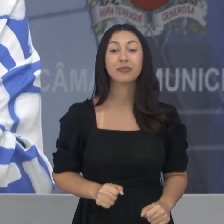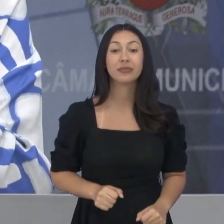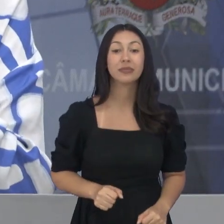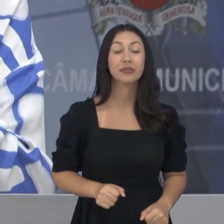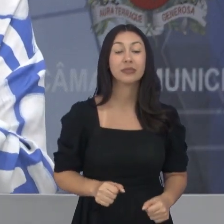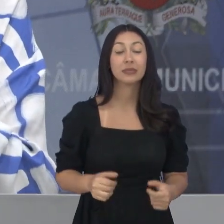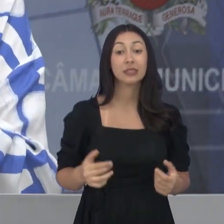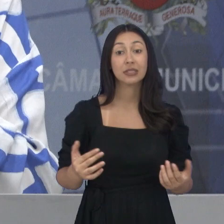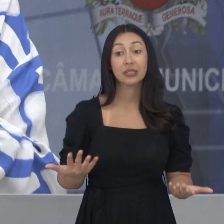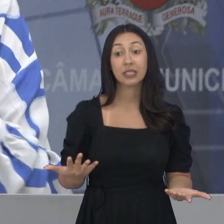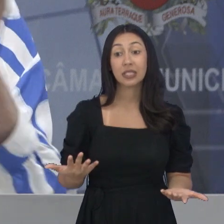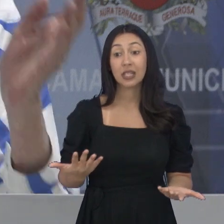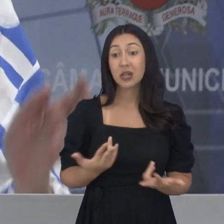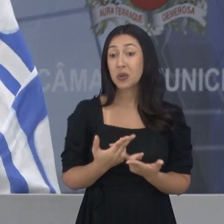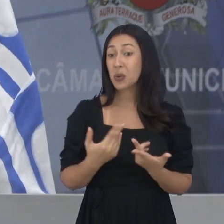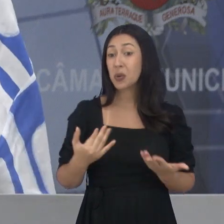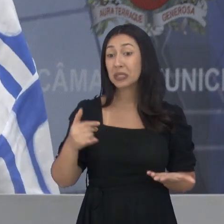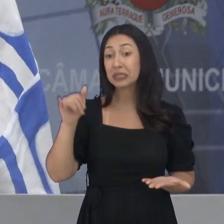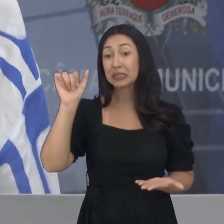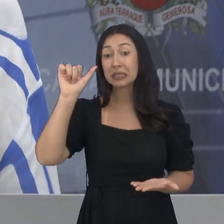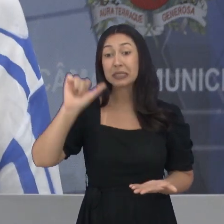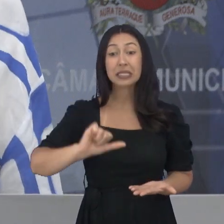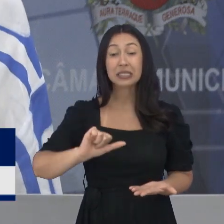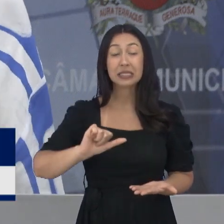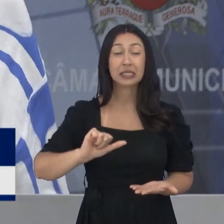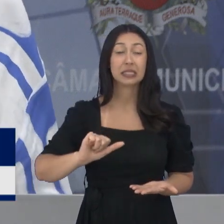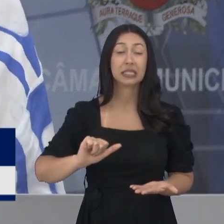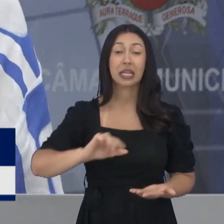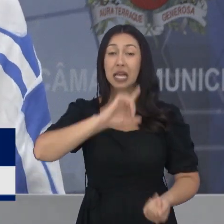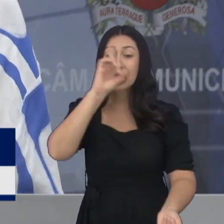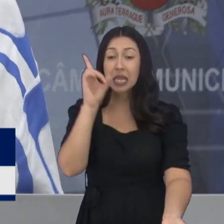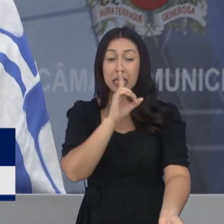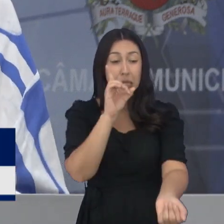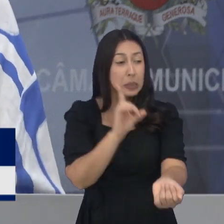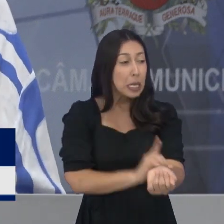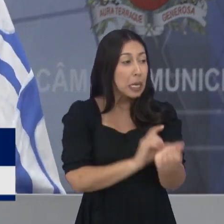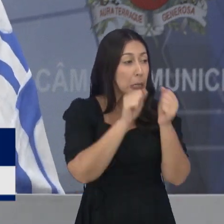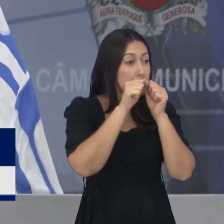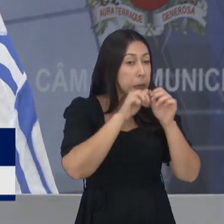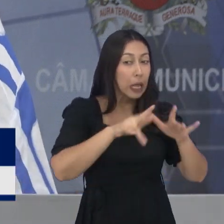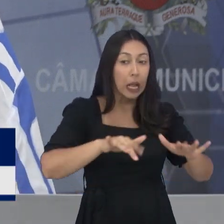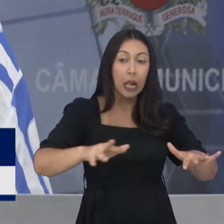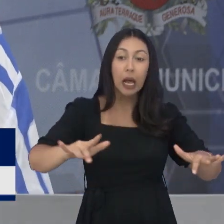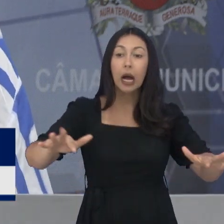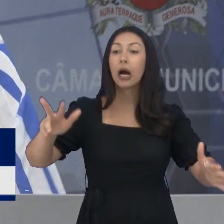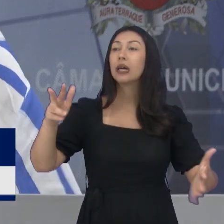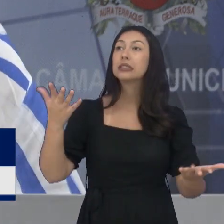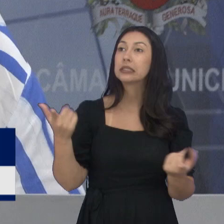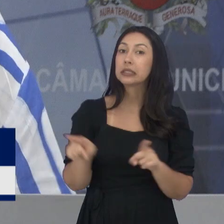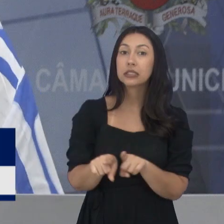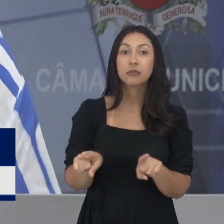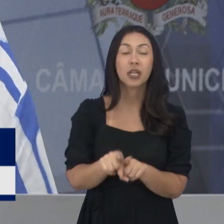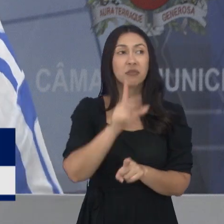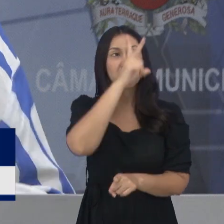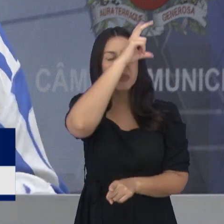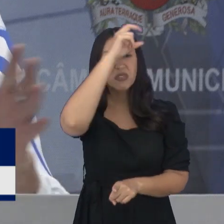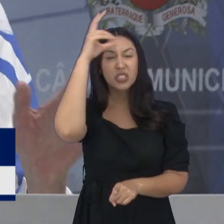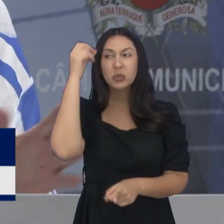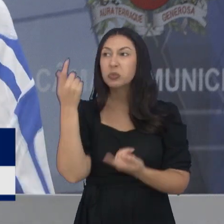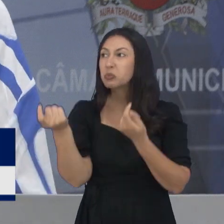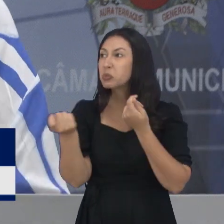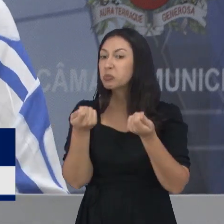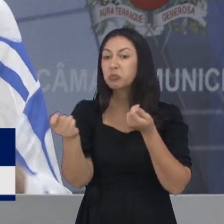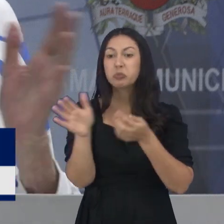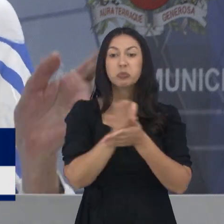mais terrível que aconteceu, fora essa dengue, esse desplante aí desse governo, que não, parece que está